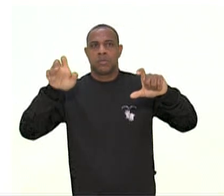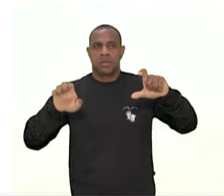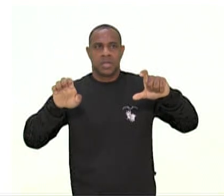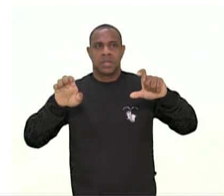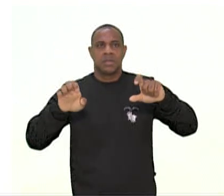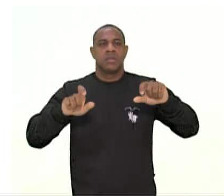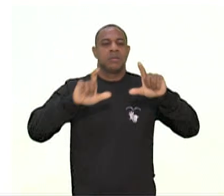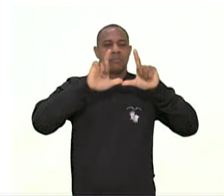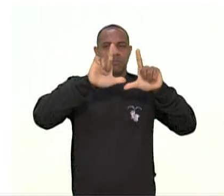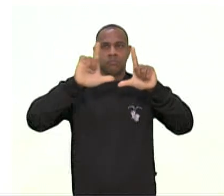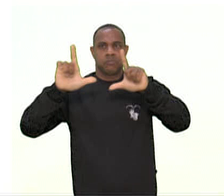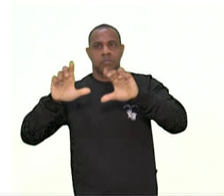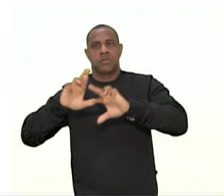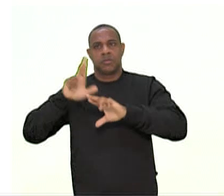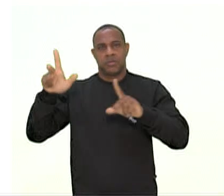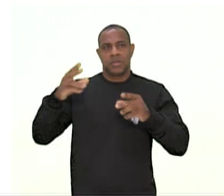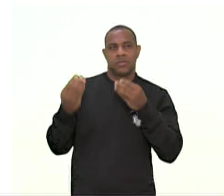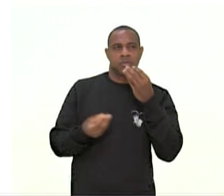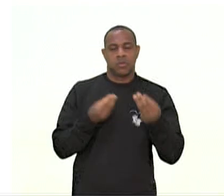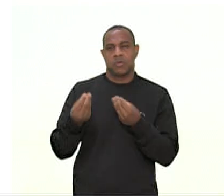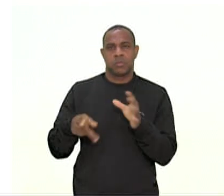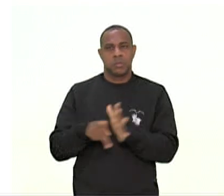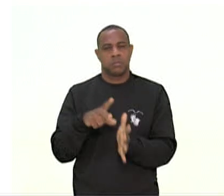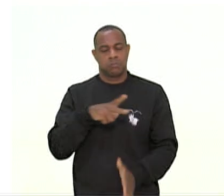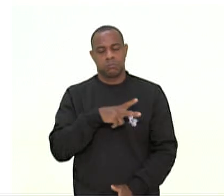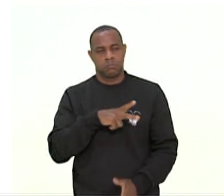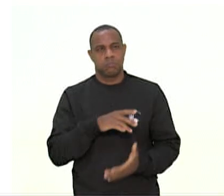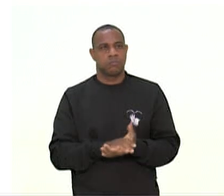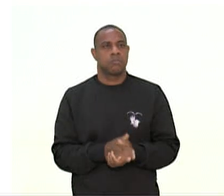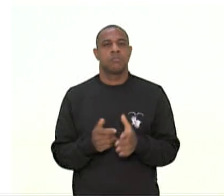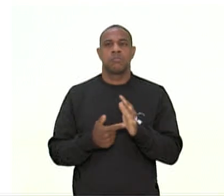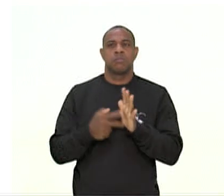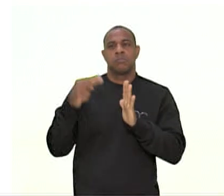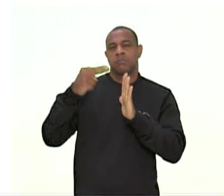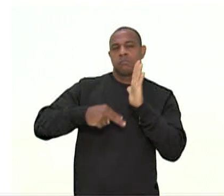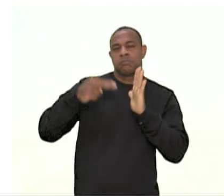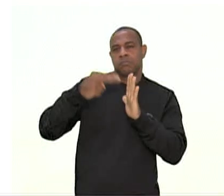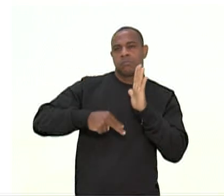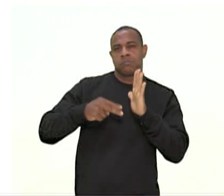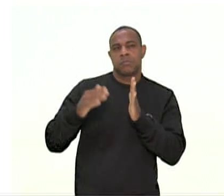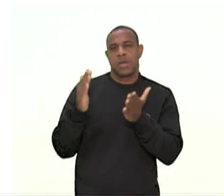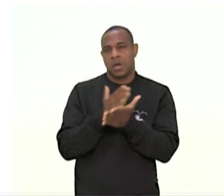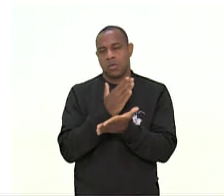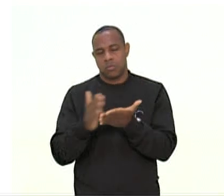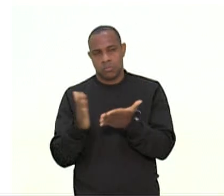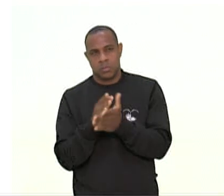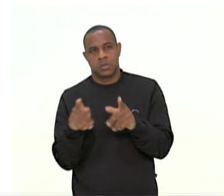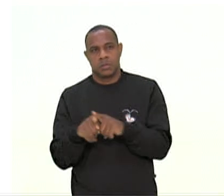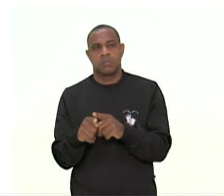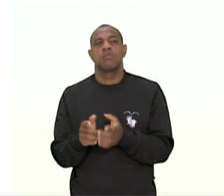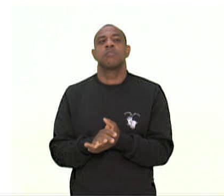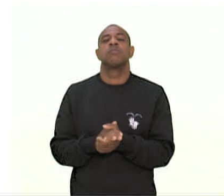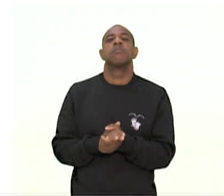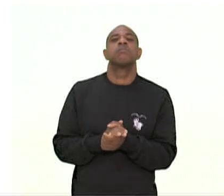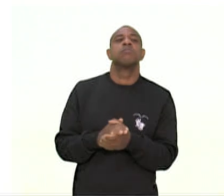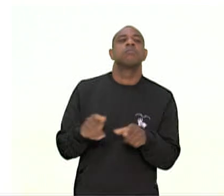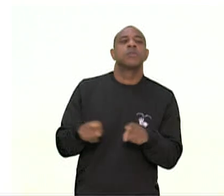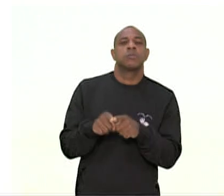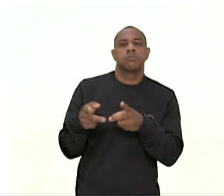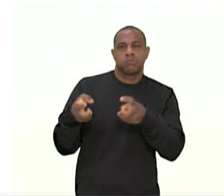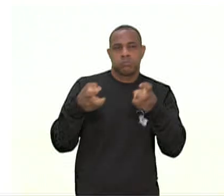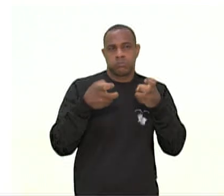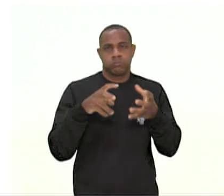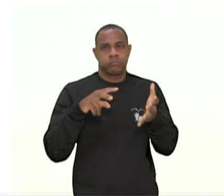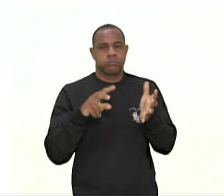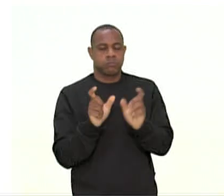entre tirinha e charge, as suas particularidades. Lemos e interpretamos algumas delas, reconhecemos o sentido de uma palavra